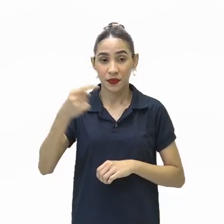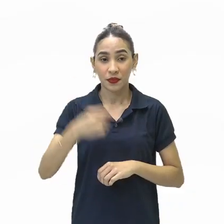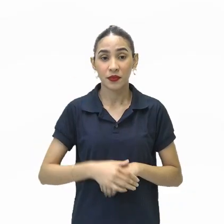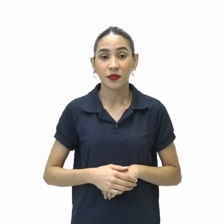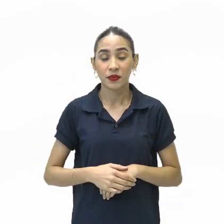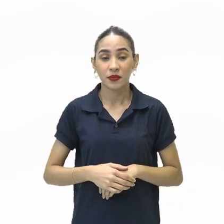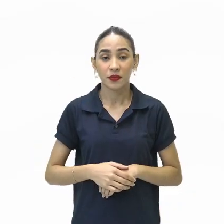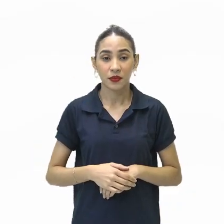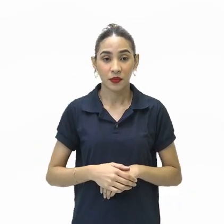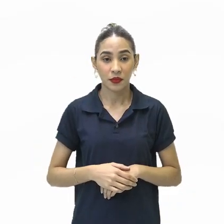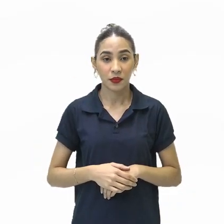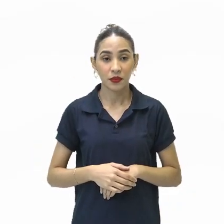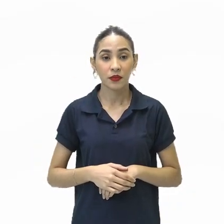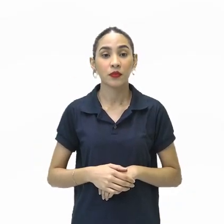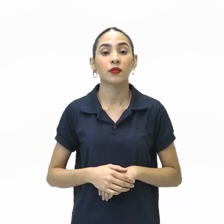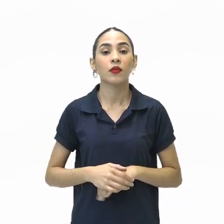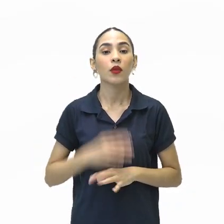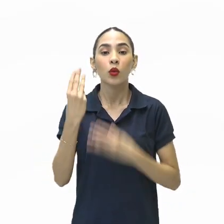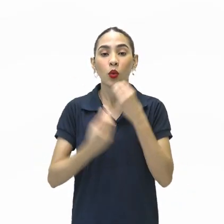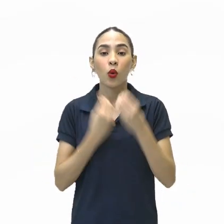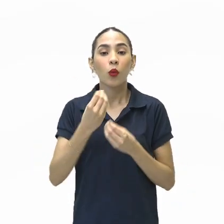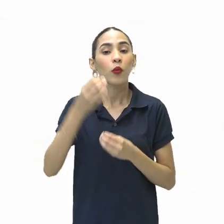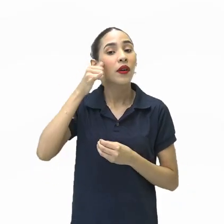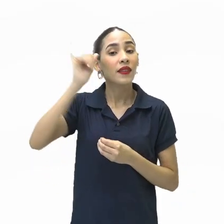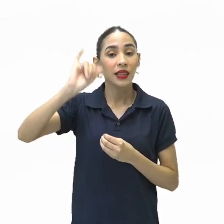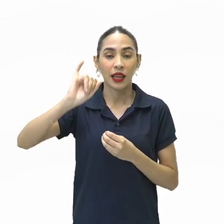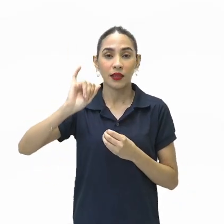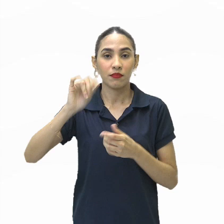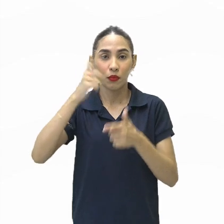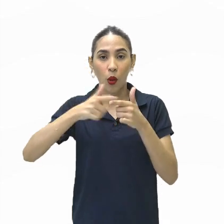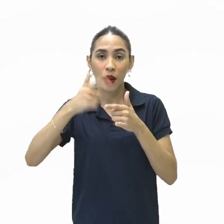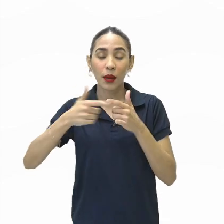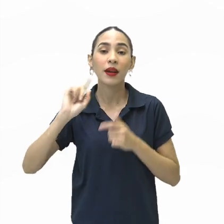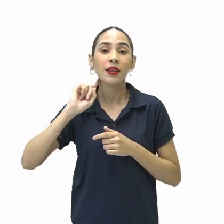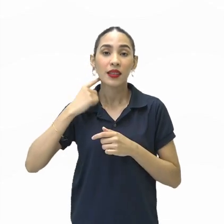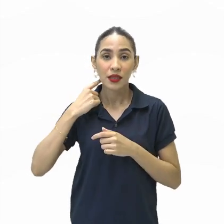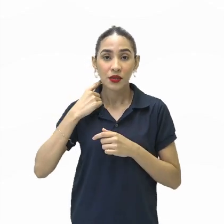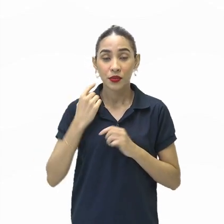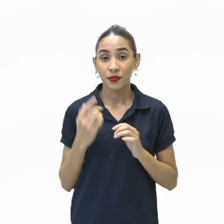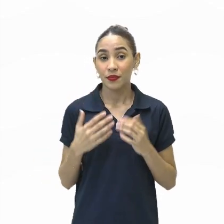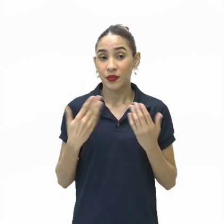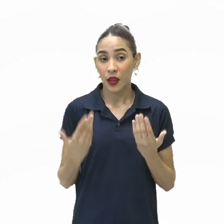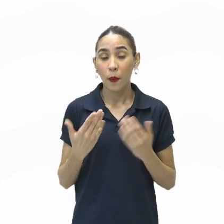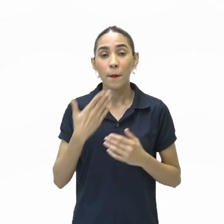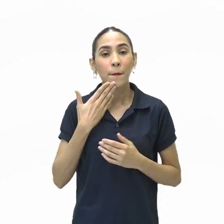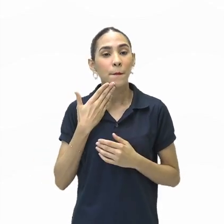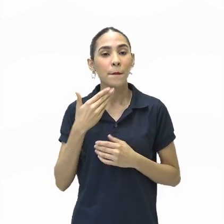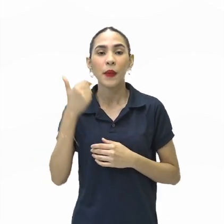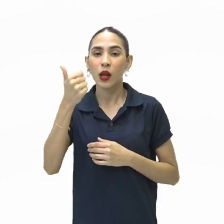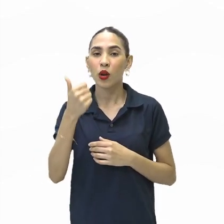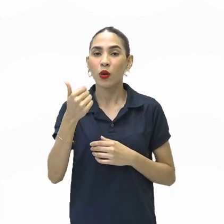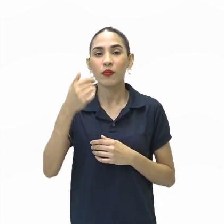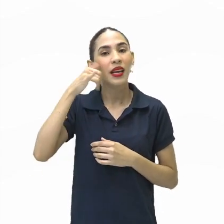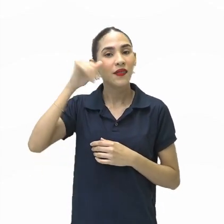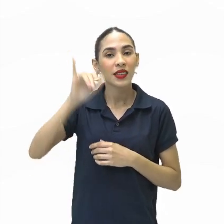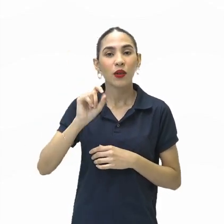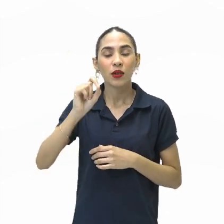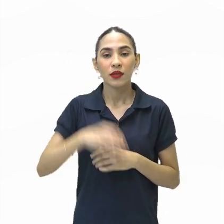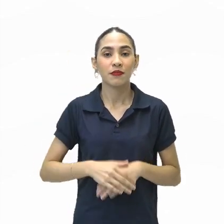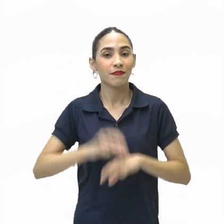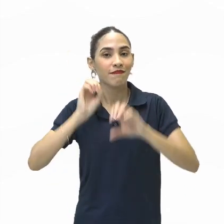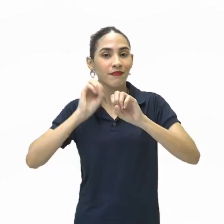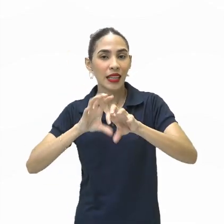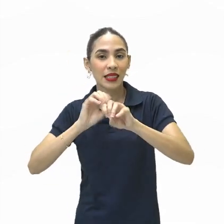uma olhada. Soluções para o problema do lixo. Claro, a melhor forma de combater isso é